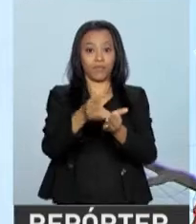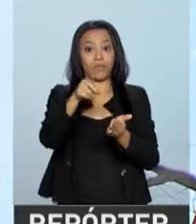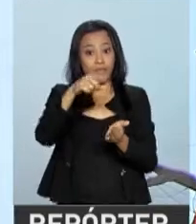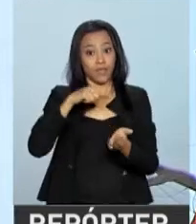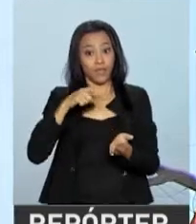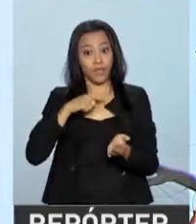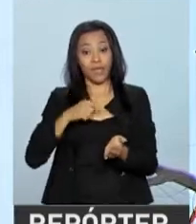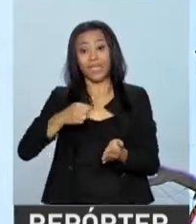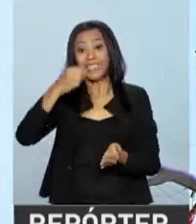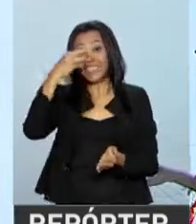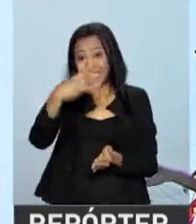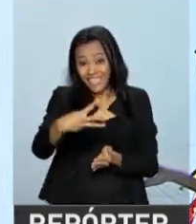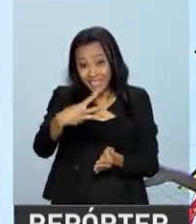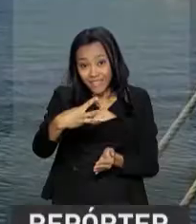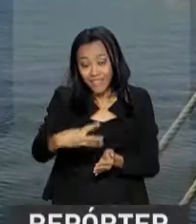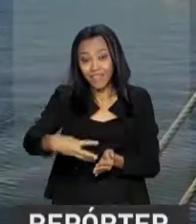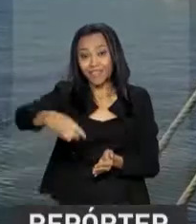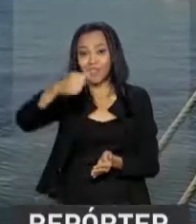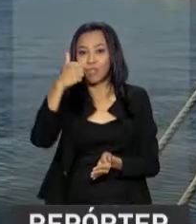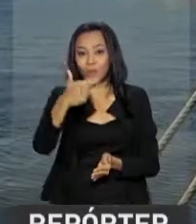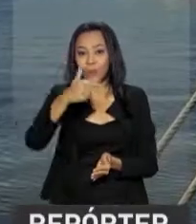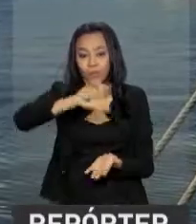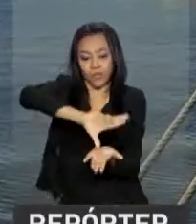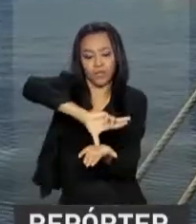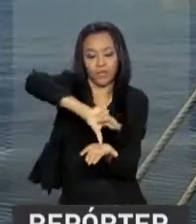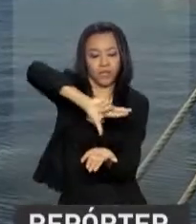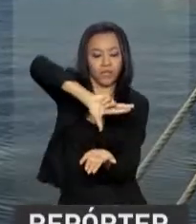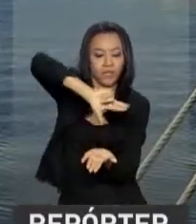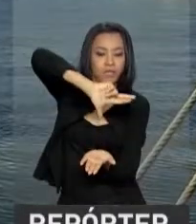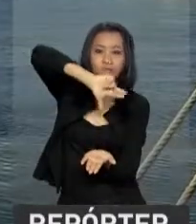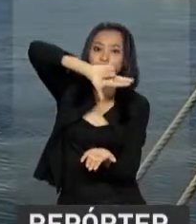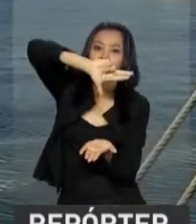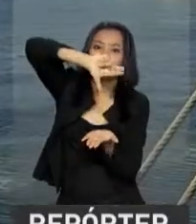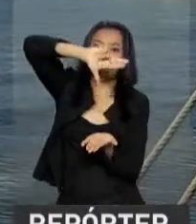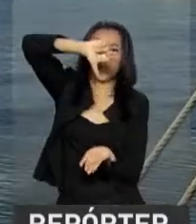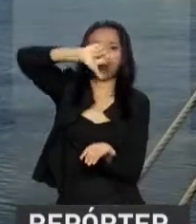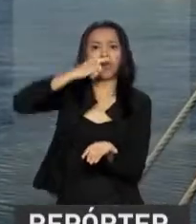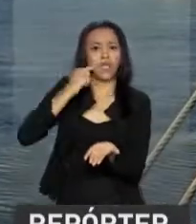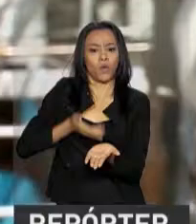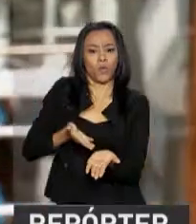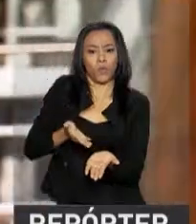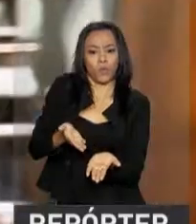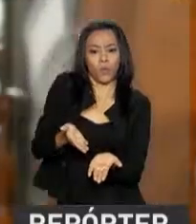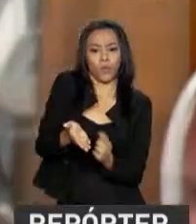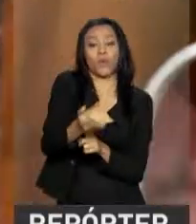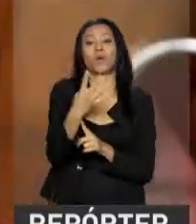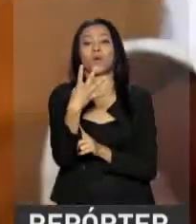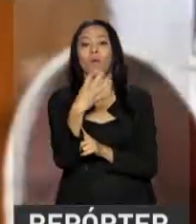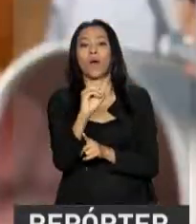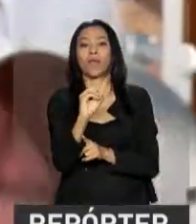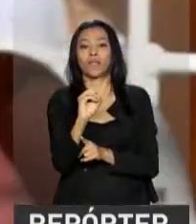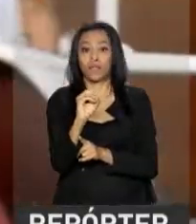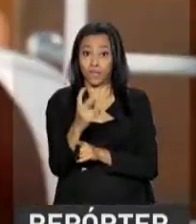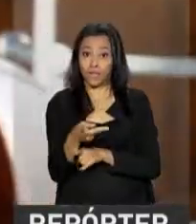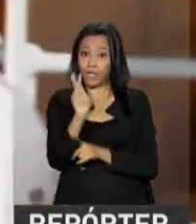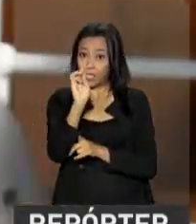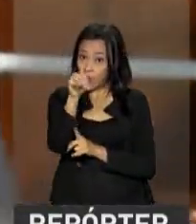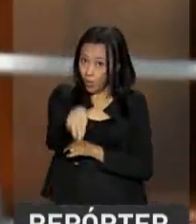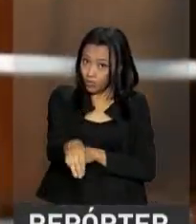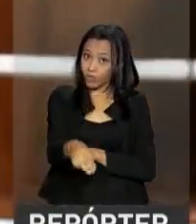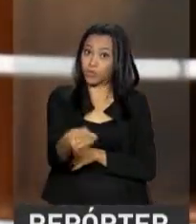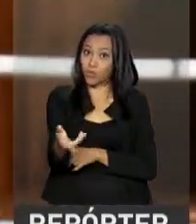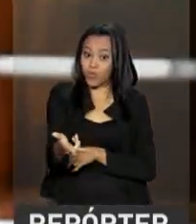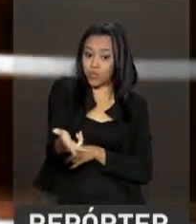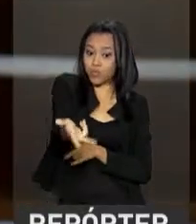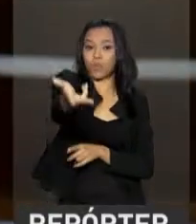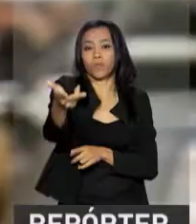tem 32 velas e chega a uma velocidade de quase 40 km por hora. Esse tenente vai ser o responsável